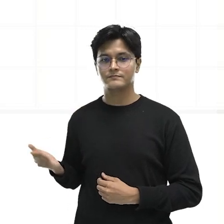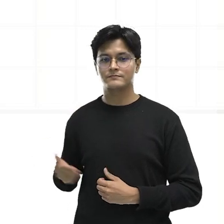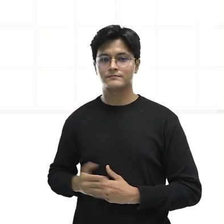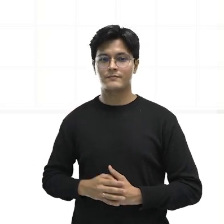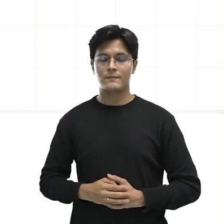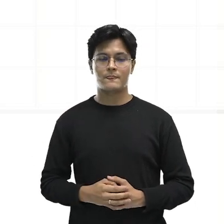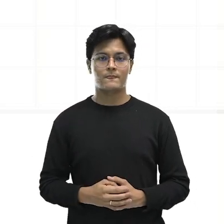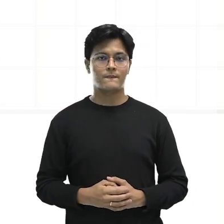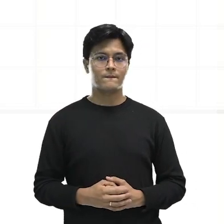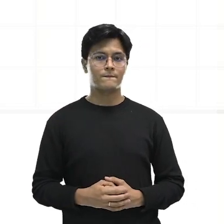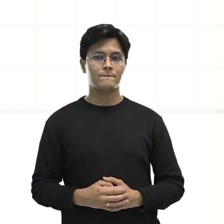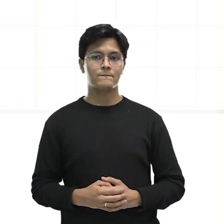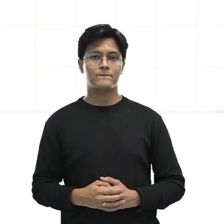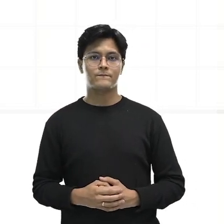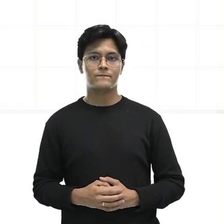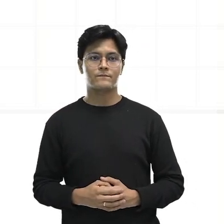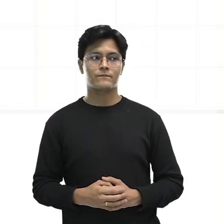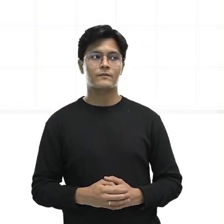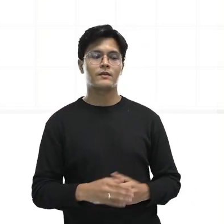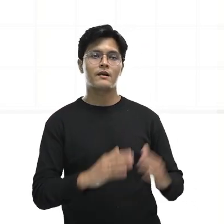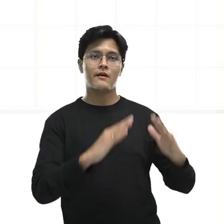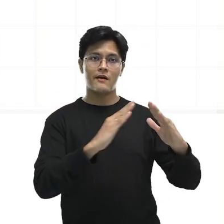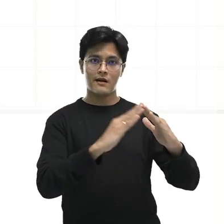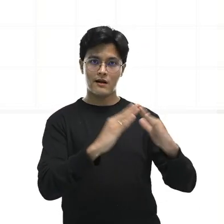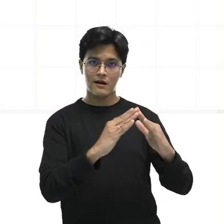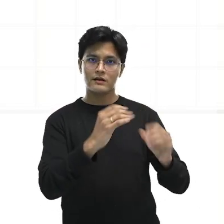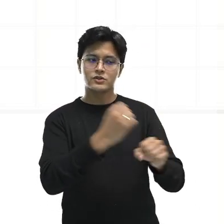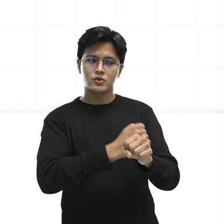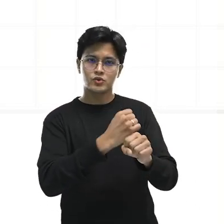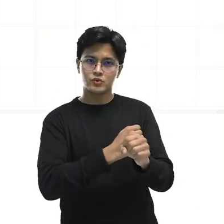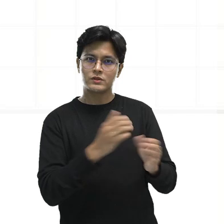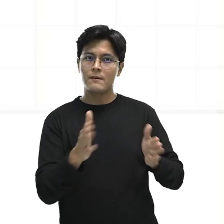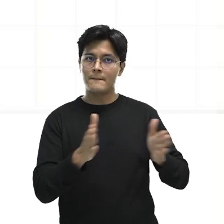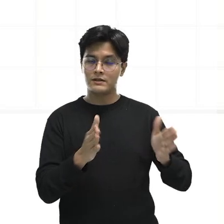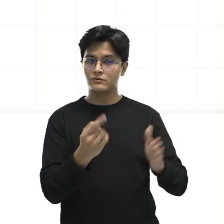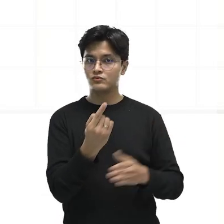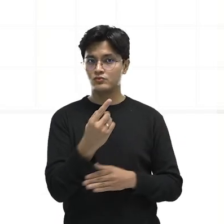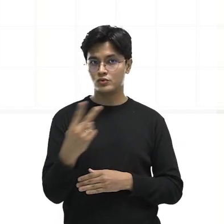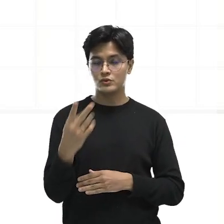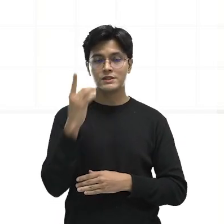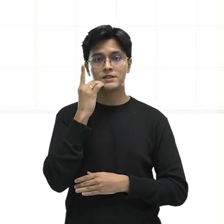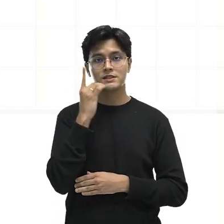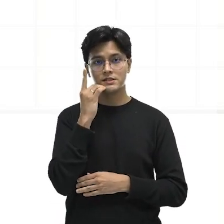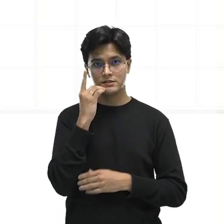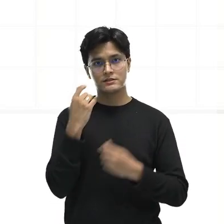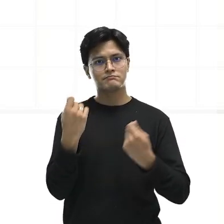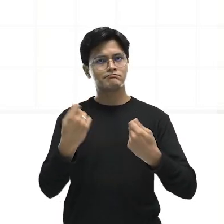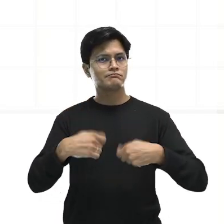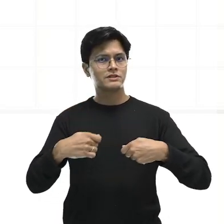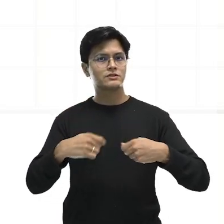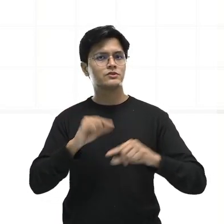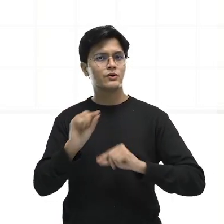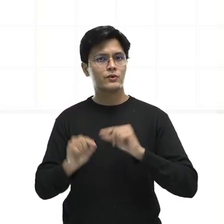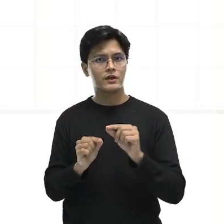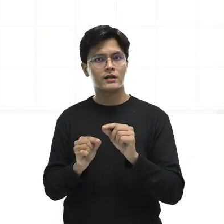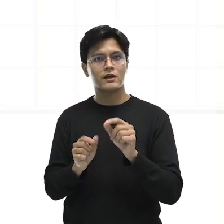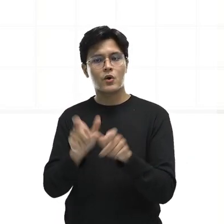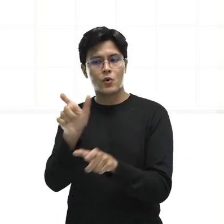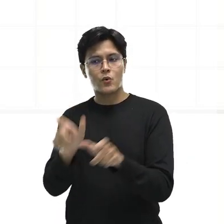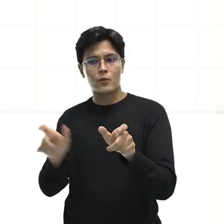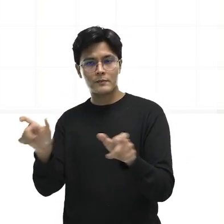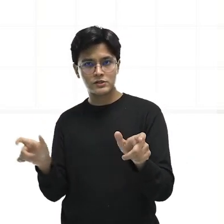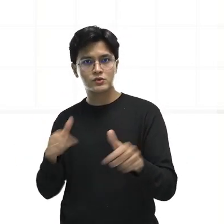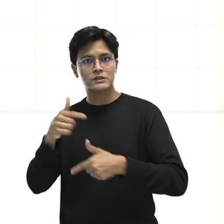para fazer a casa em 12 dias, foram necessários 8 trabalhadores,